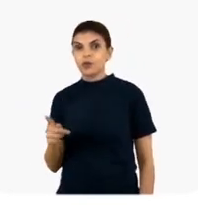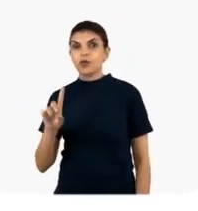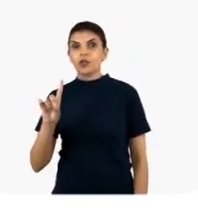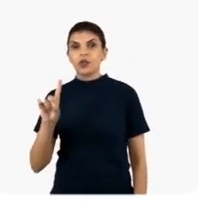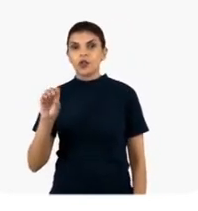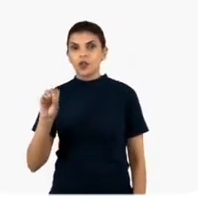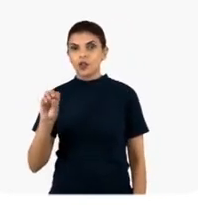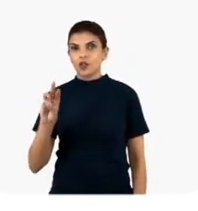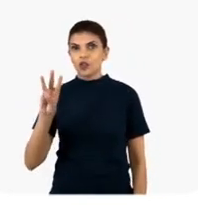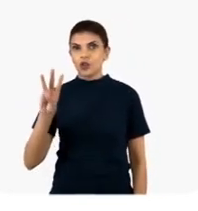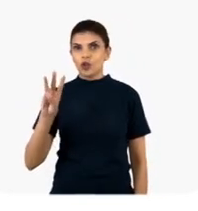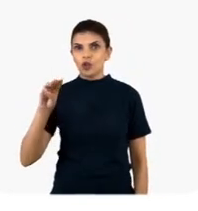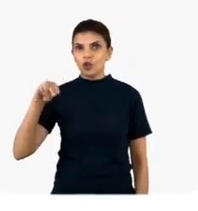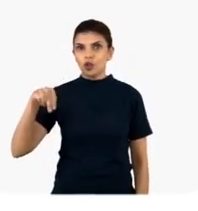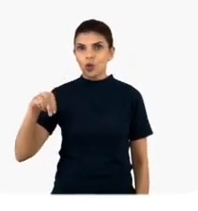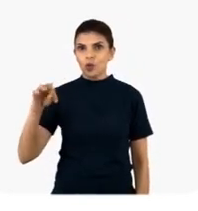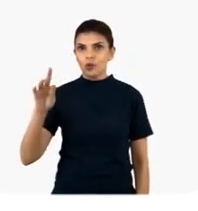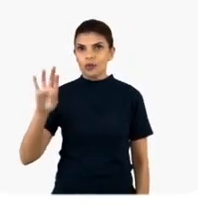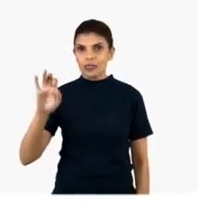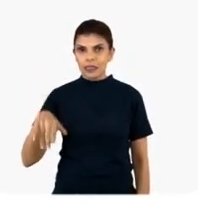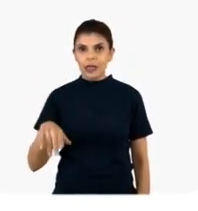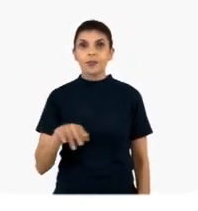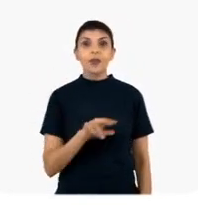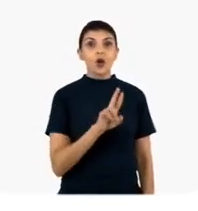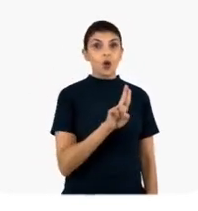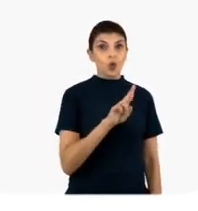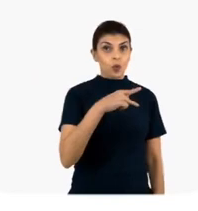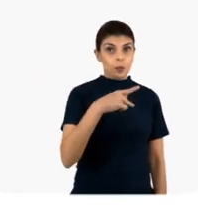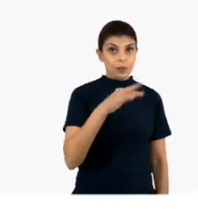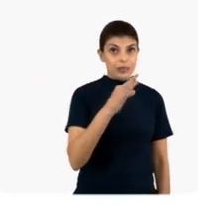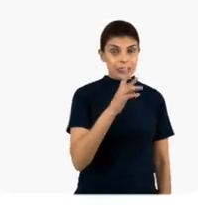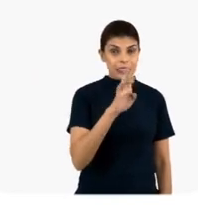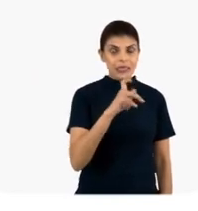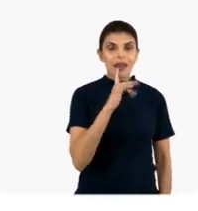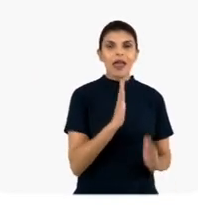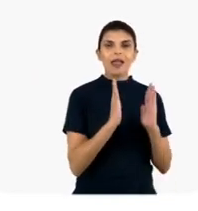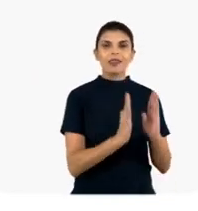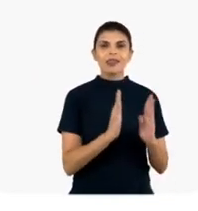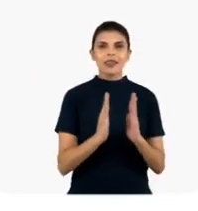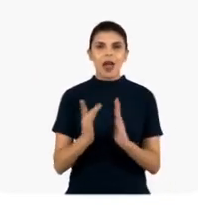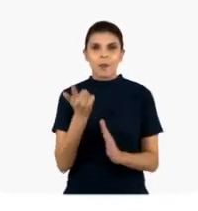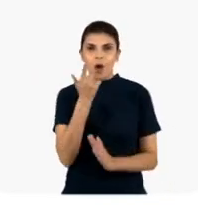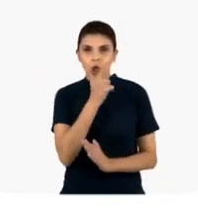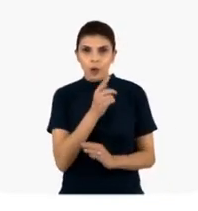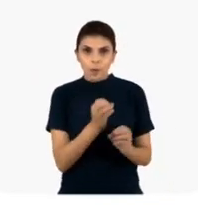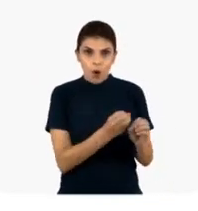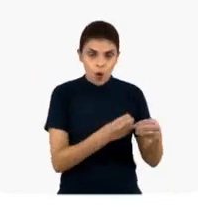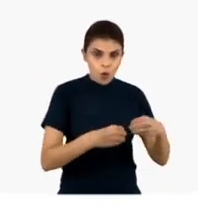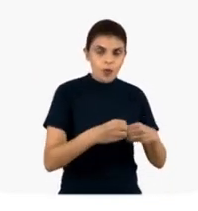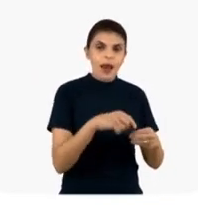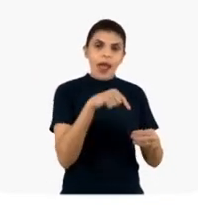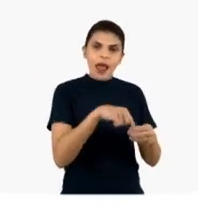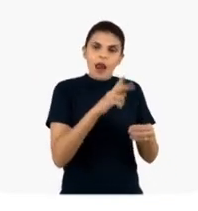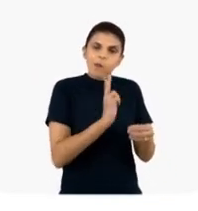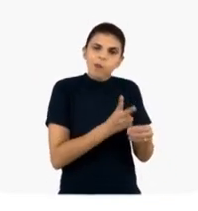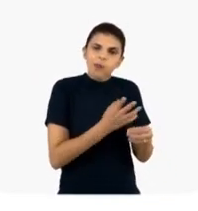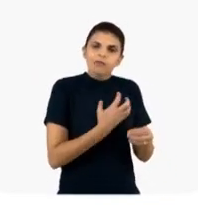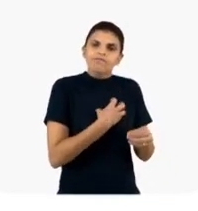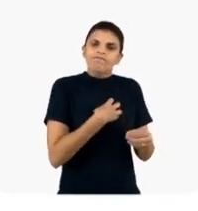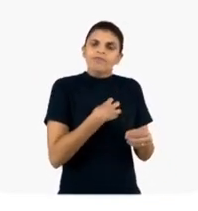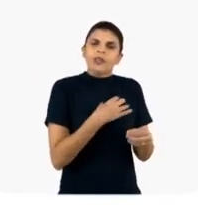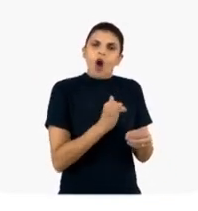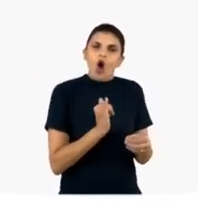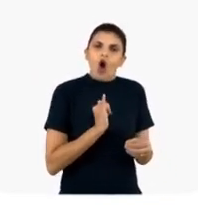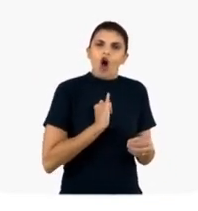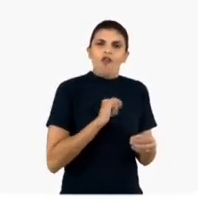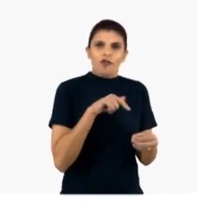downstream. O que é upstream? Upstream não é outra coisa que a etapa onde eu vou dar as condições para que meu micro-organismo